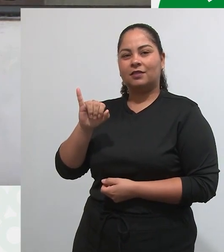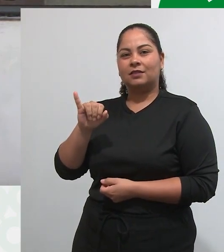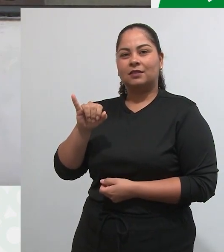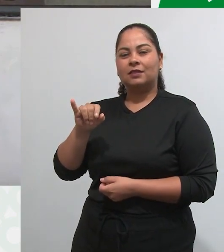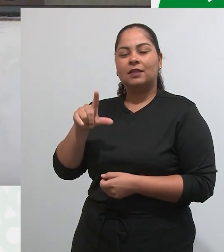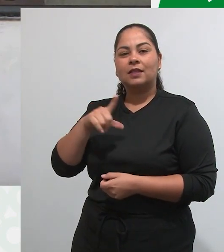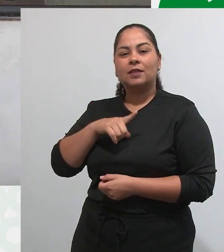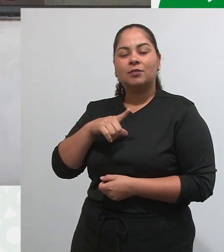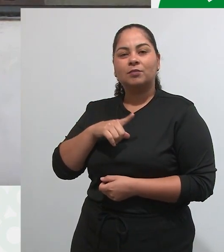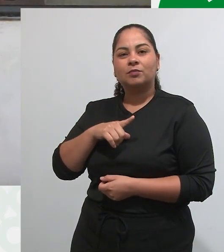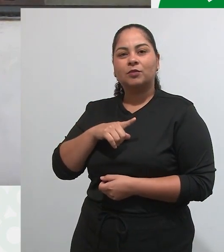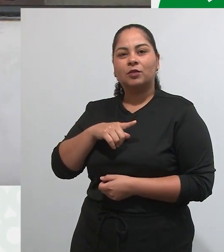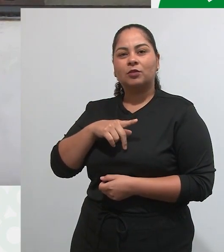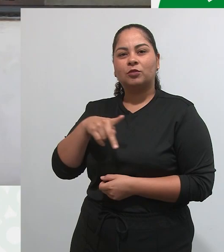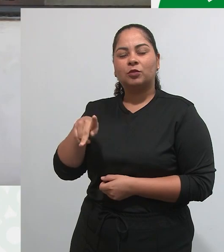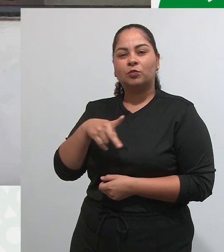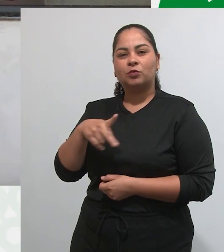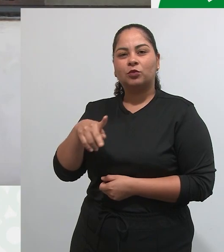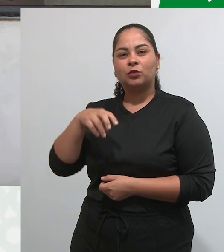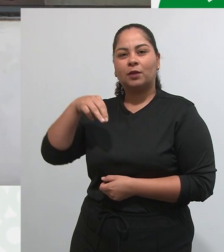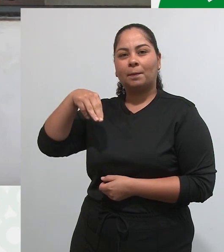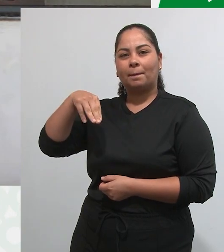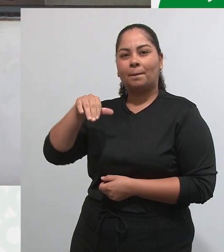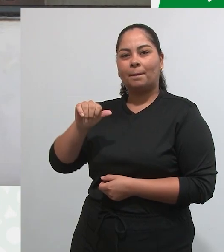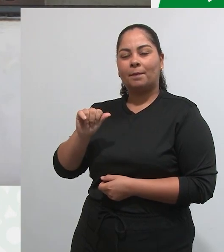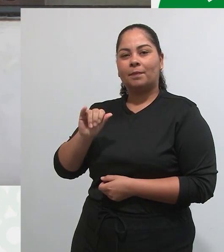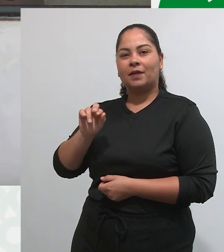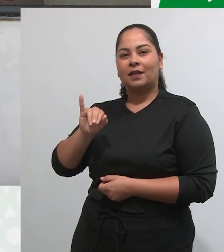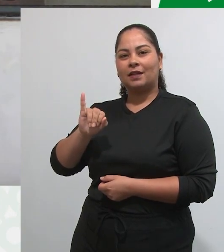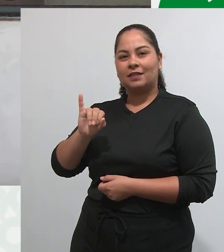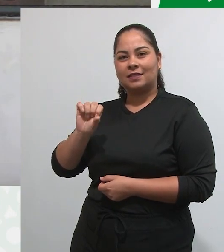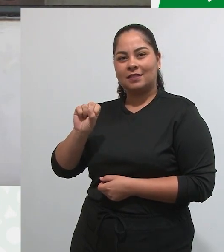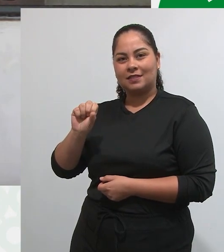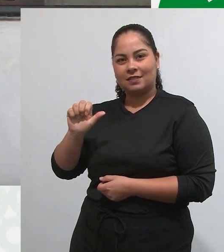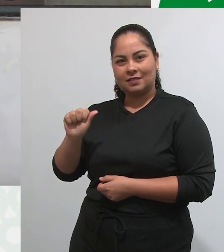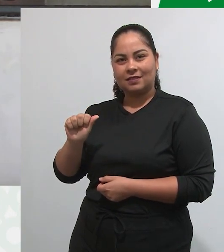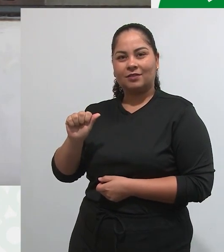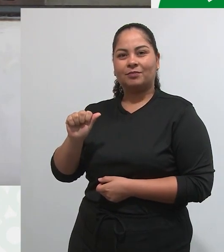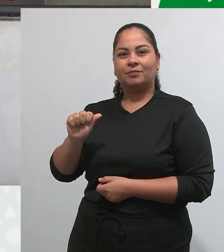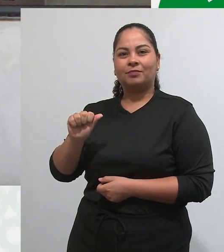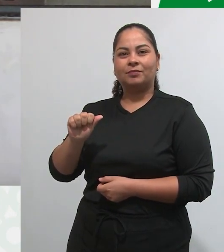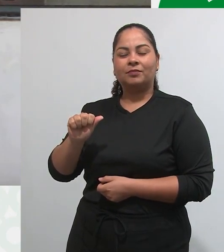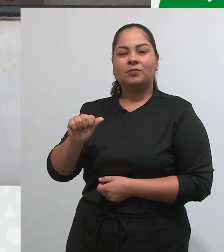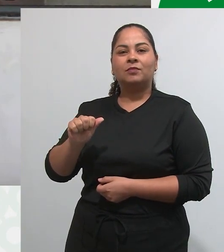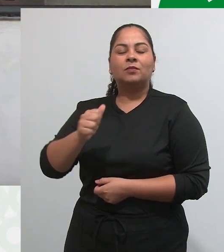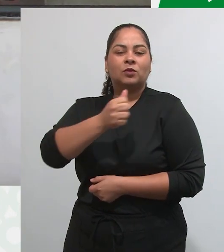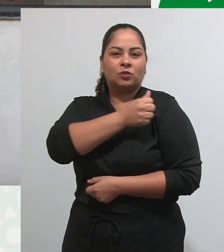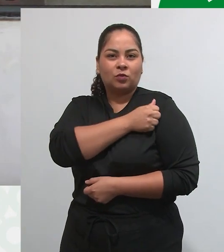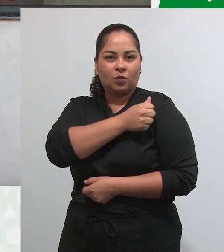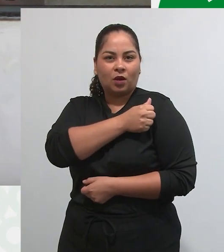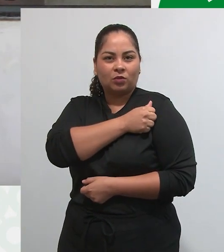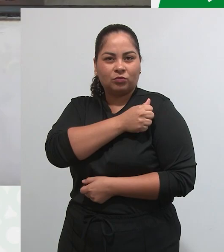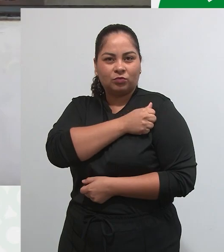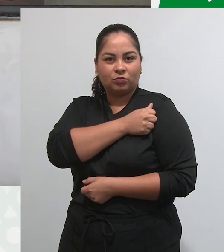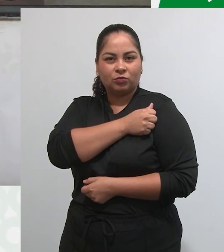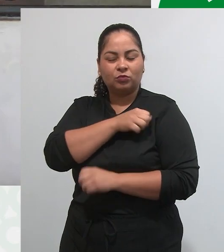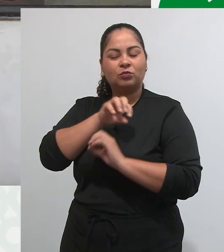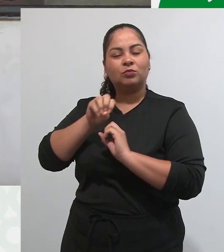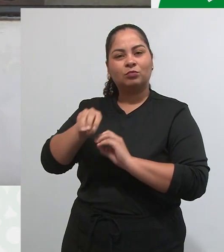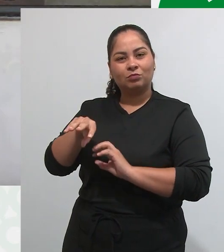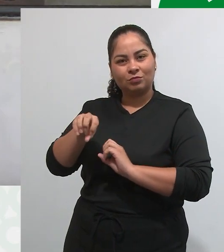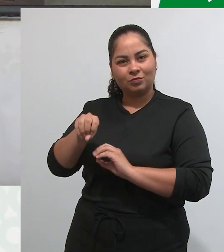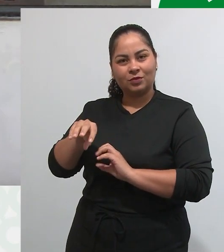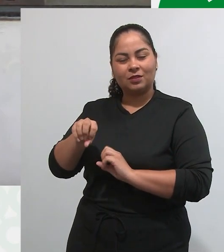educadores, também passaram, foram meus pupilhos, né, meus alunos, e fora